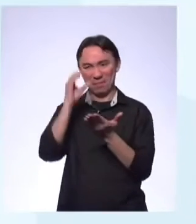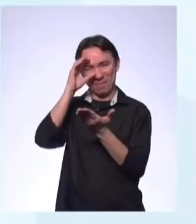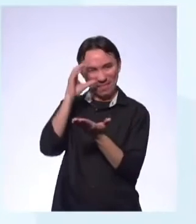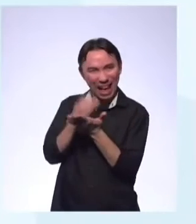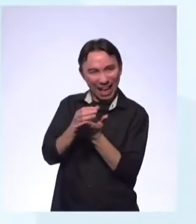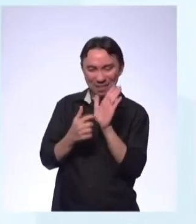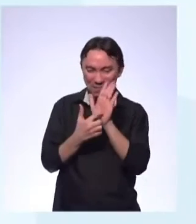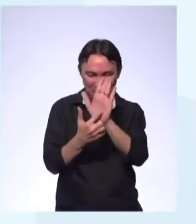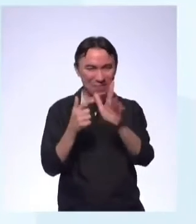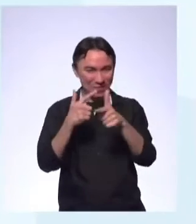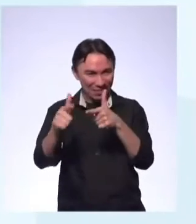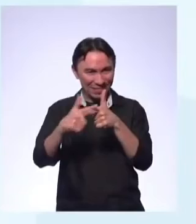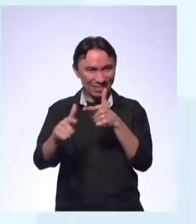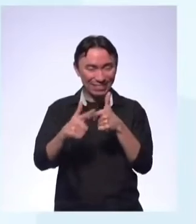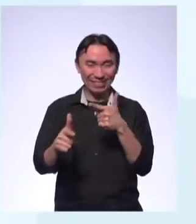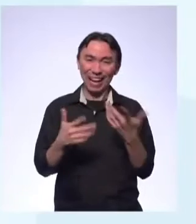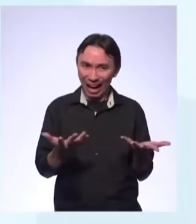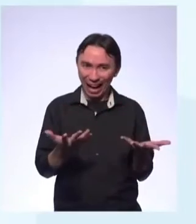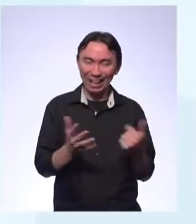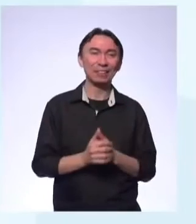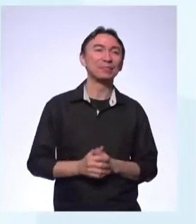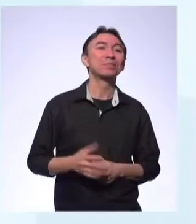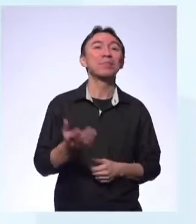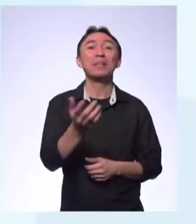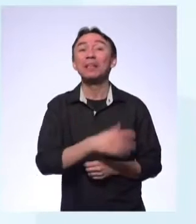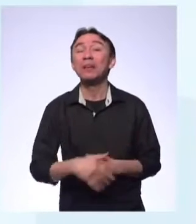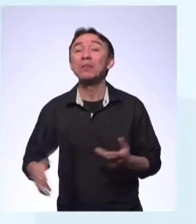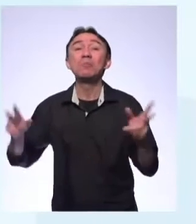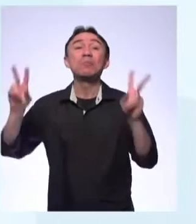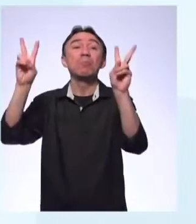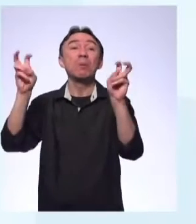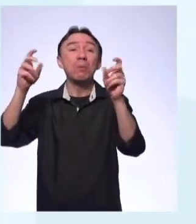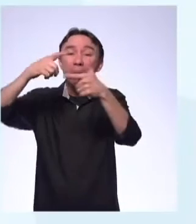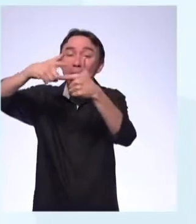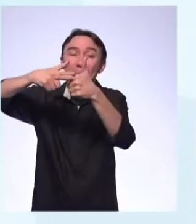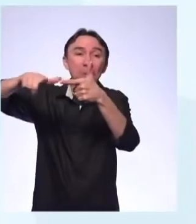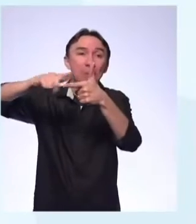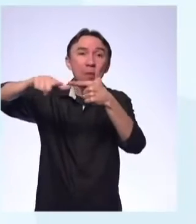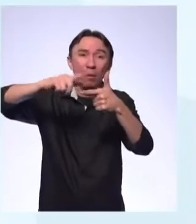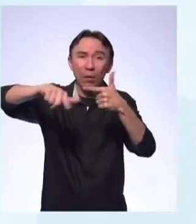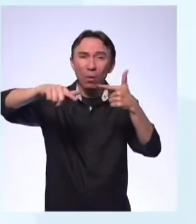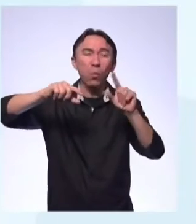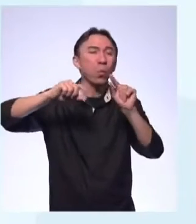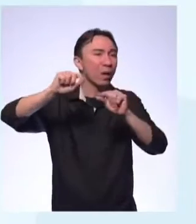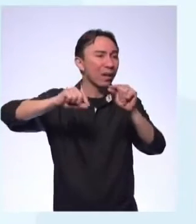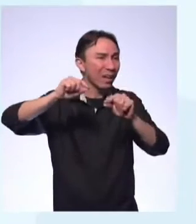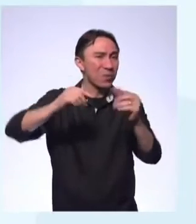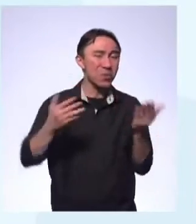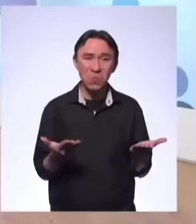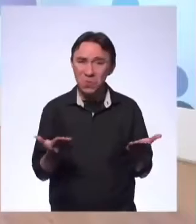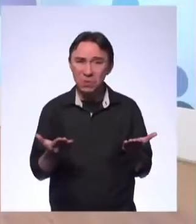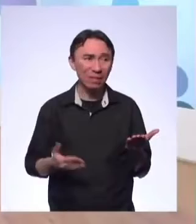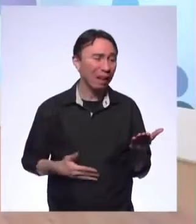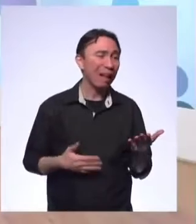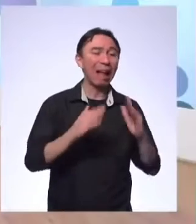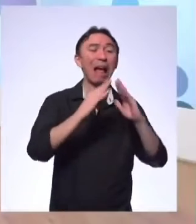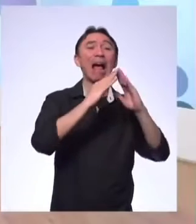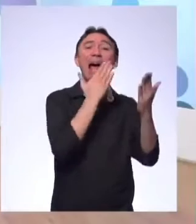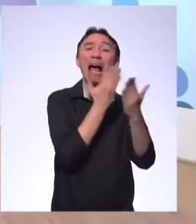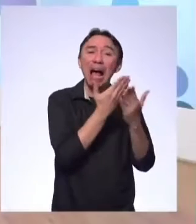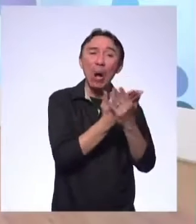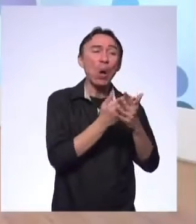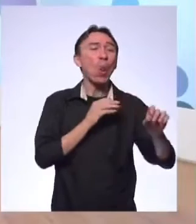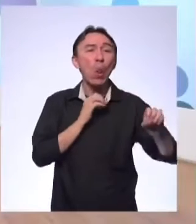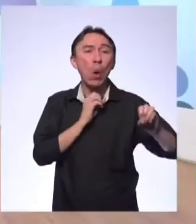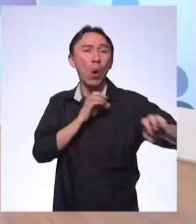a questão polêmica questão polêmica os prejuízos da pandemia na educação e soma questão polêmica porque a gente quer falar